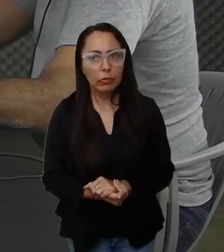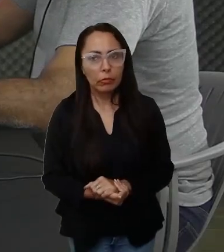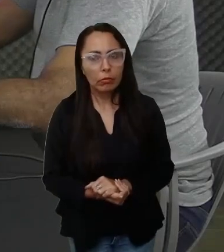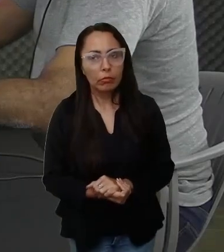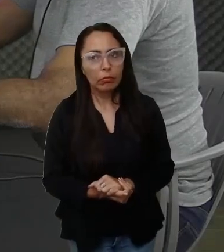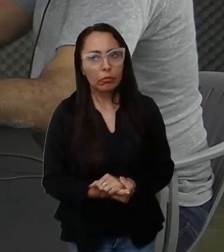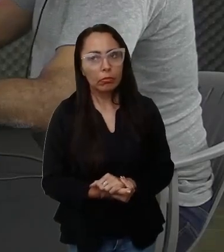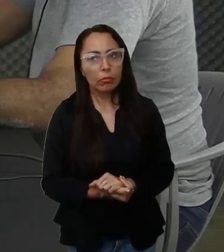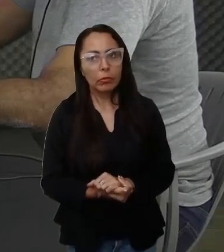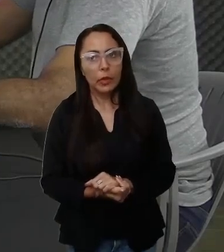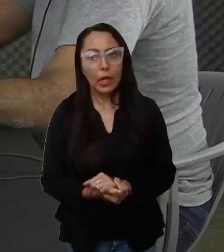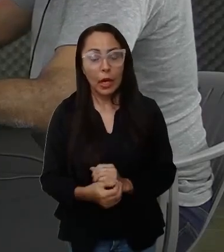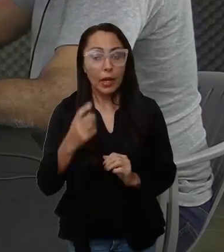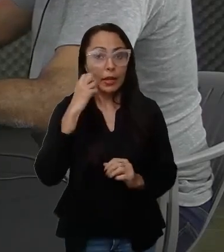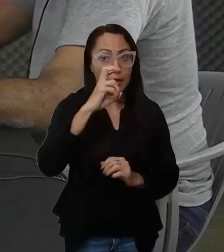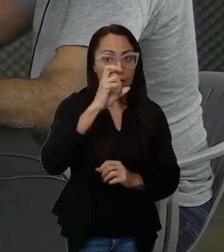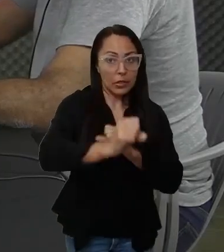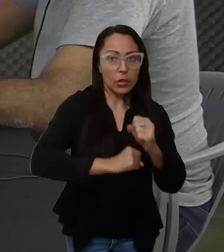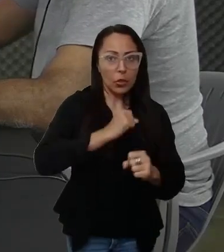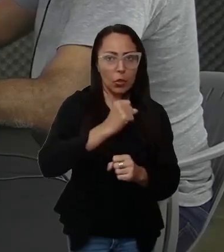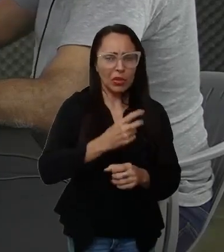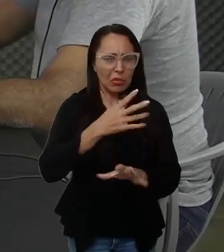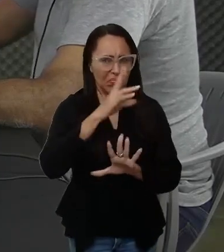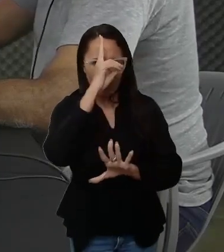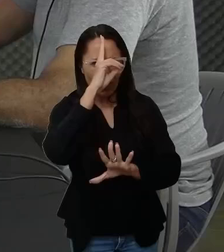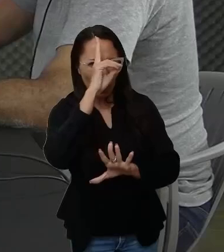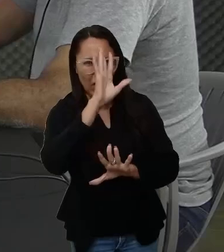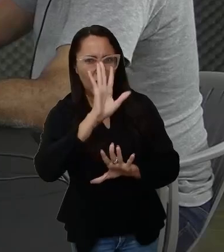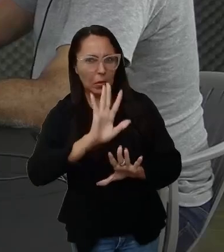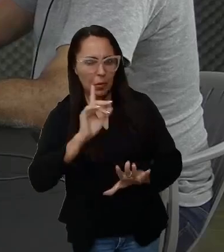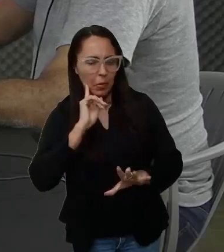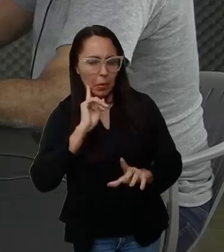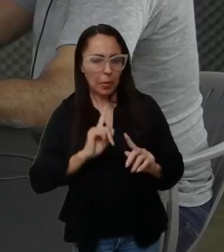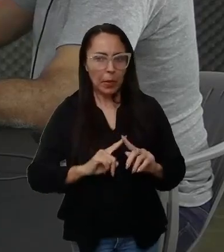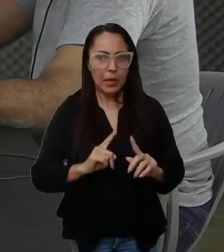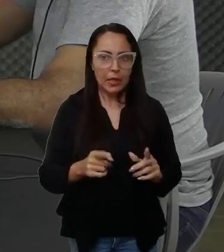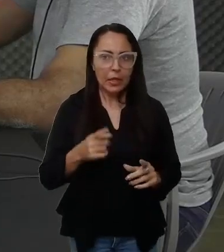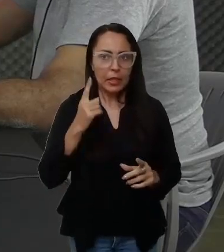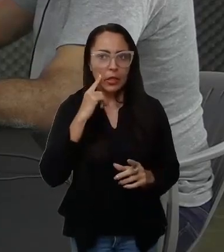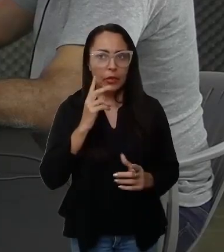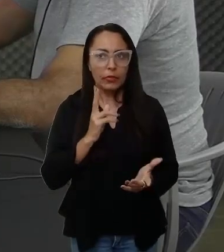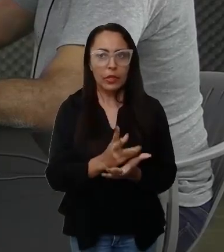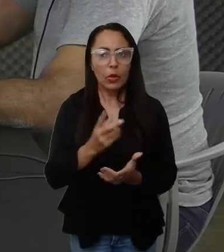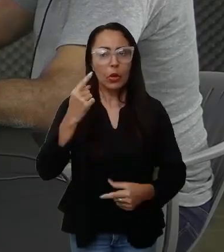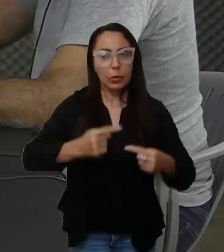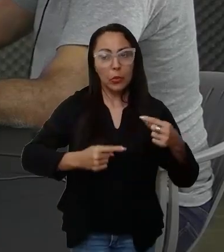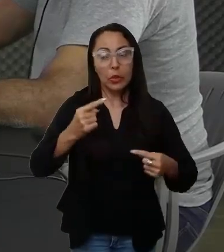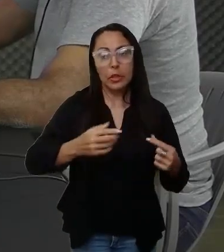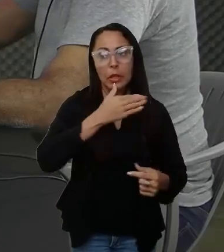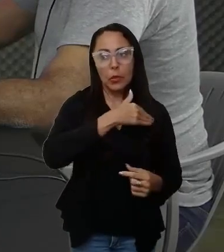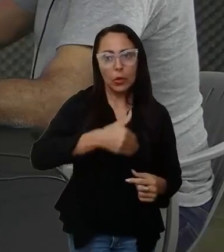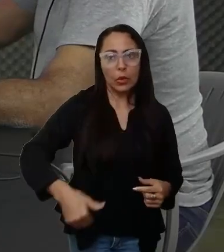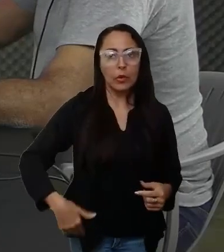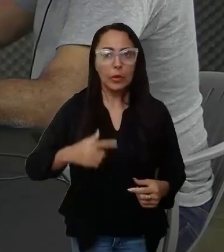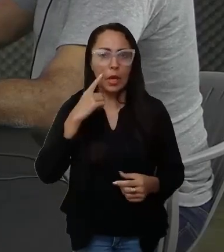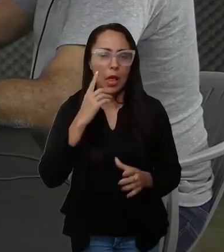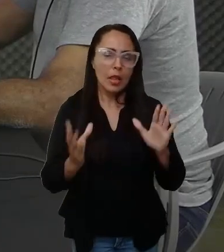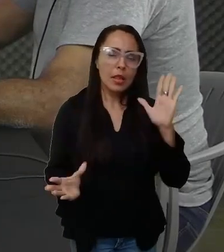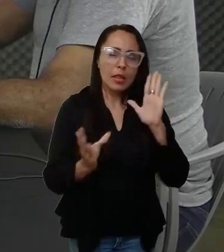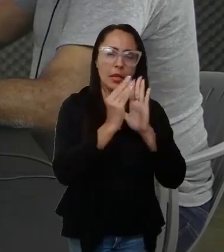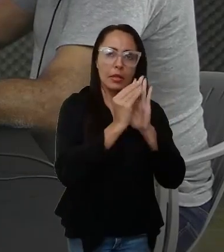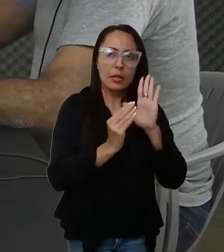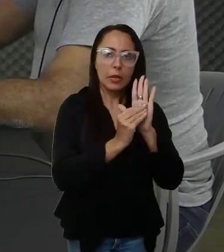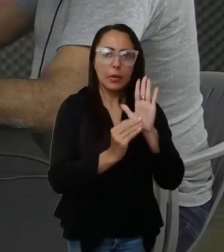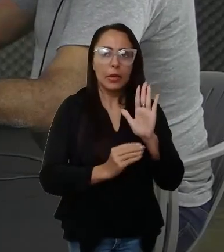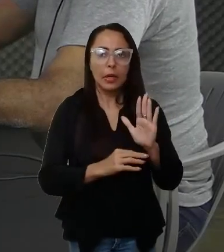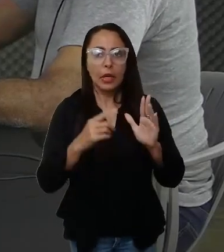são a cada 5 anos, eu não vou lembrar, mas eles sempre ficam colocando políticas públicas em cima desse inventário. Em